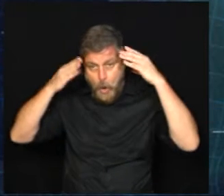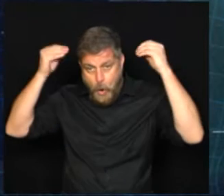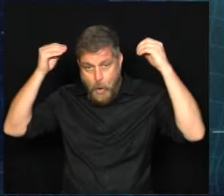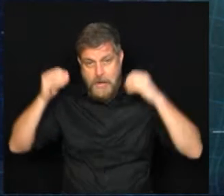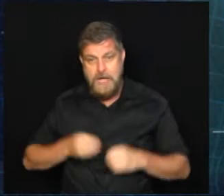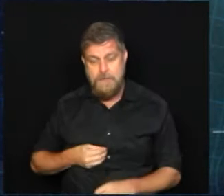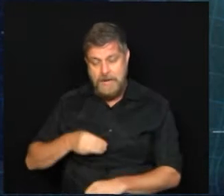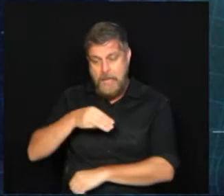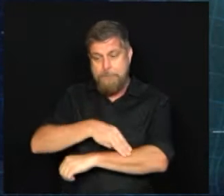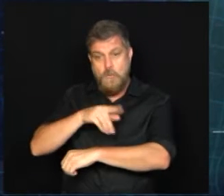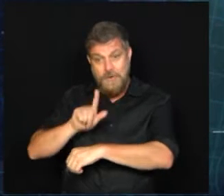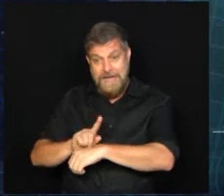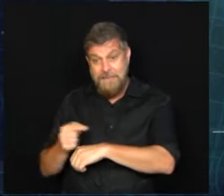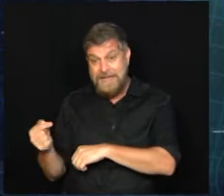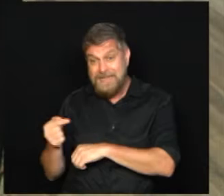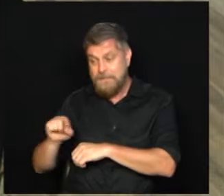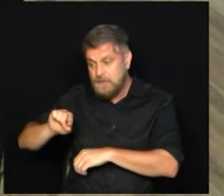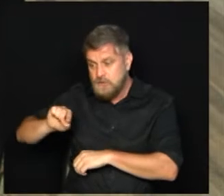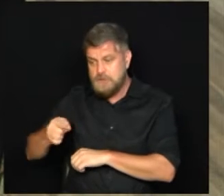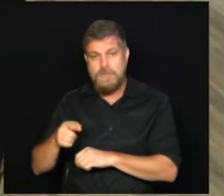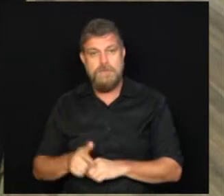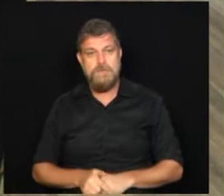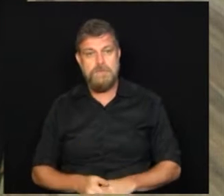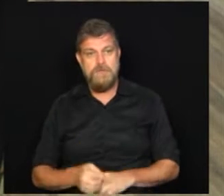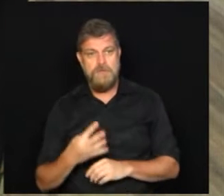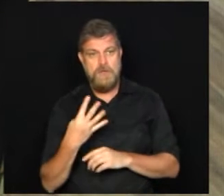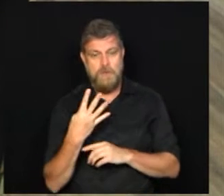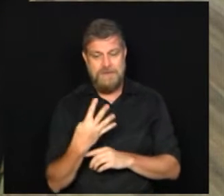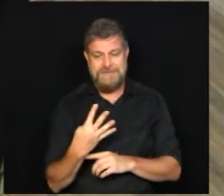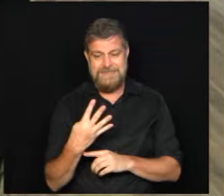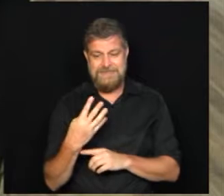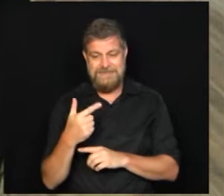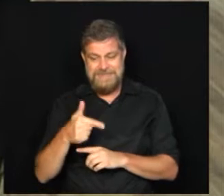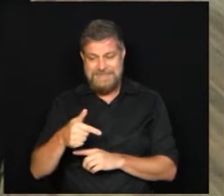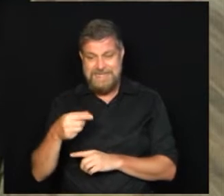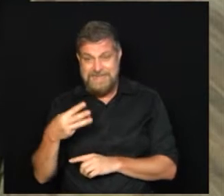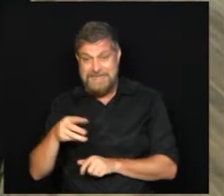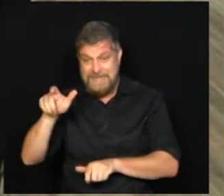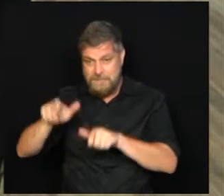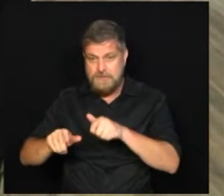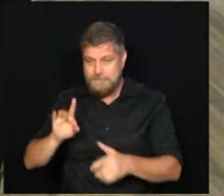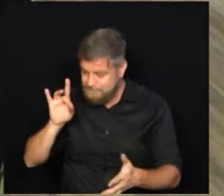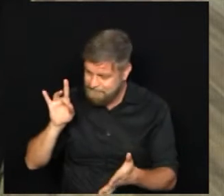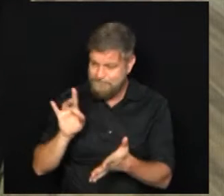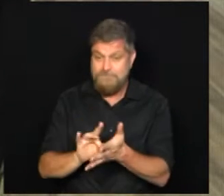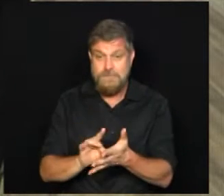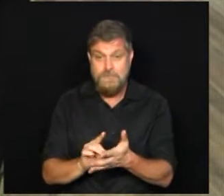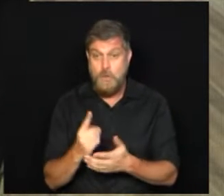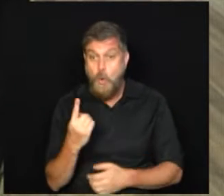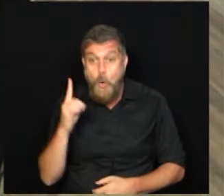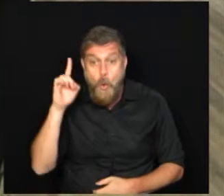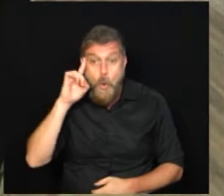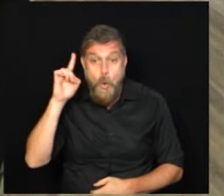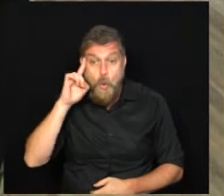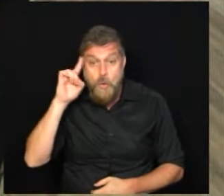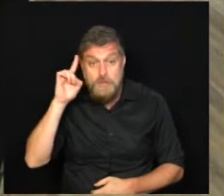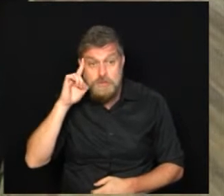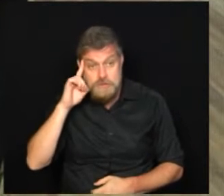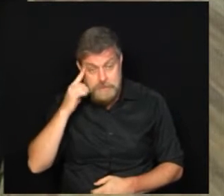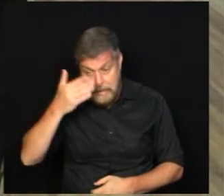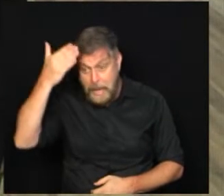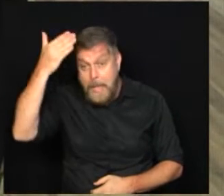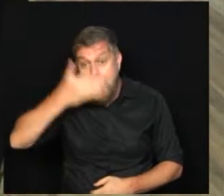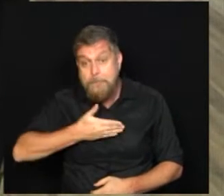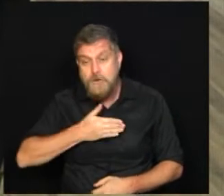morungava 473 casos confirmados na cidade de Campinas em 24 horas o que